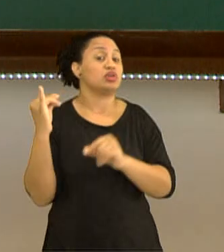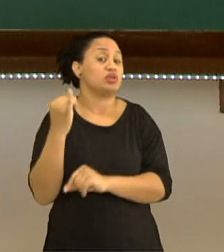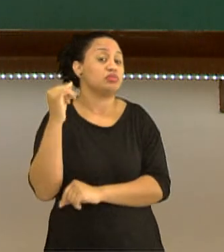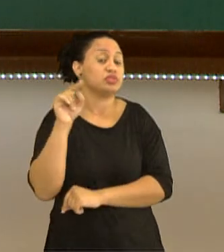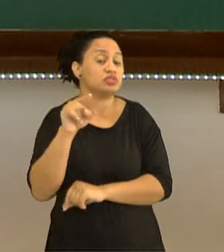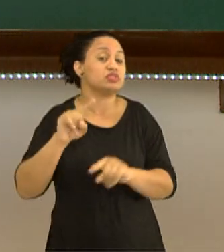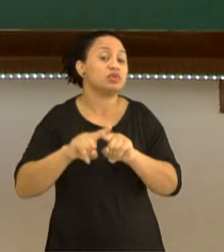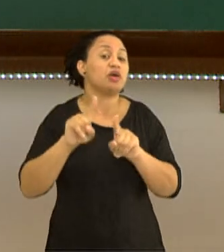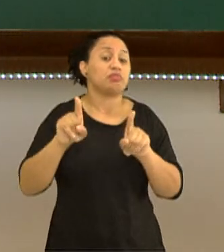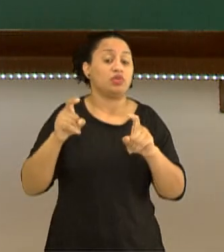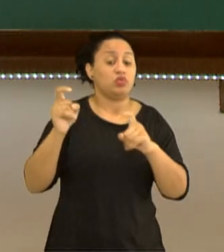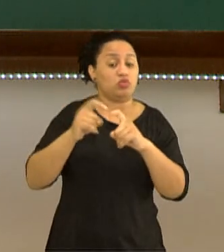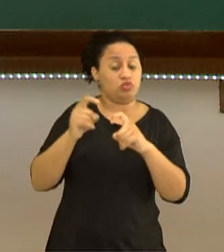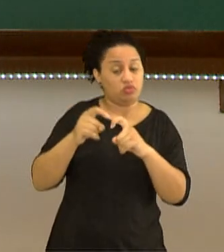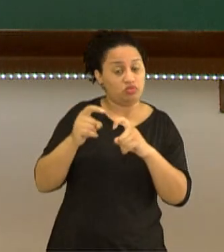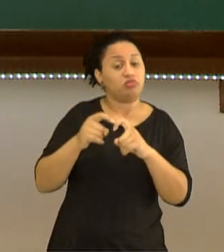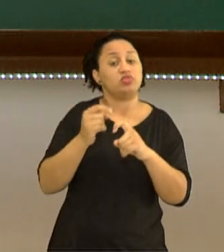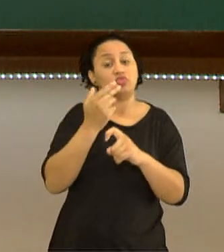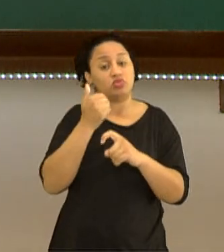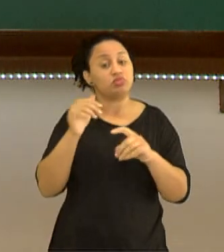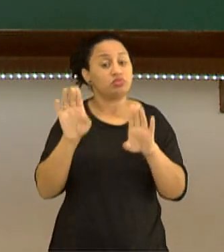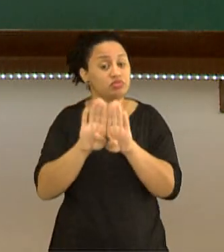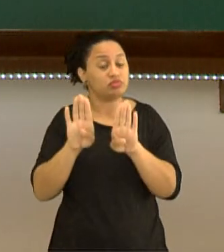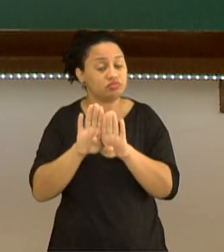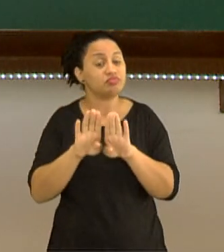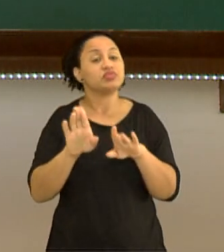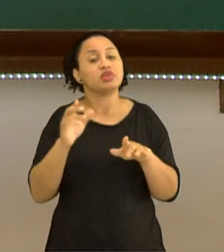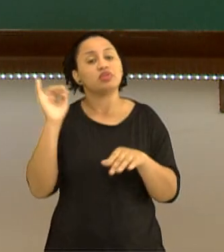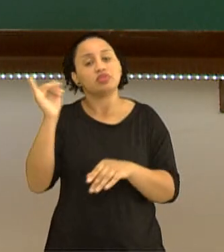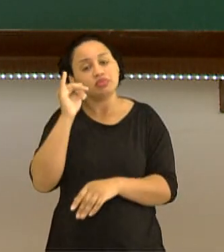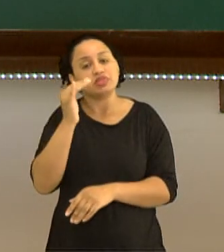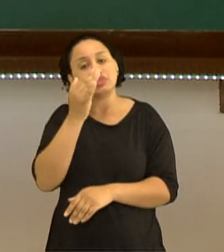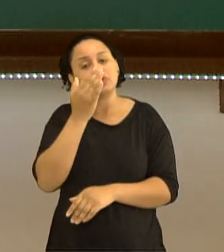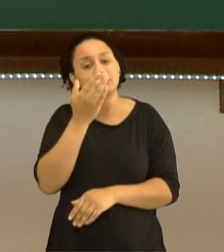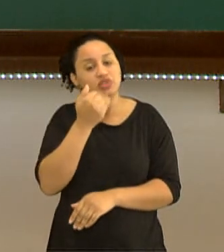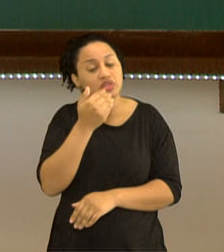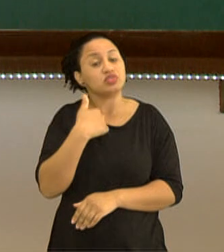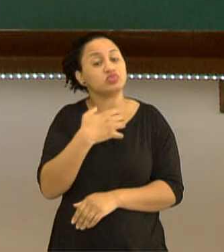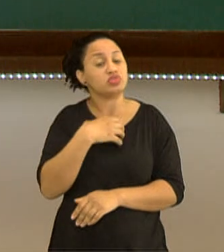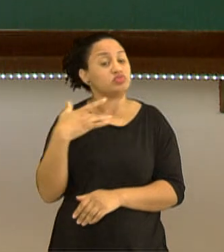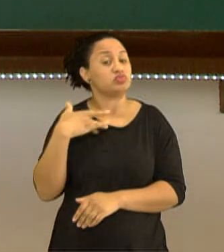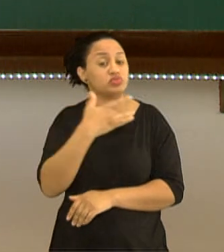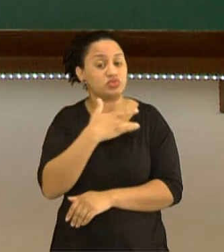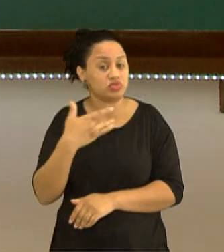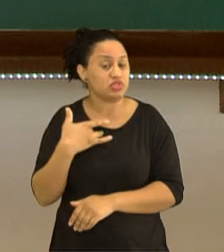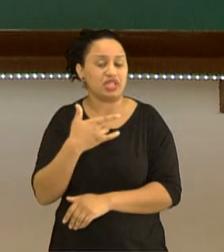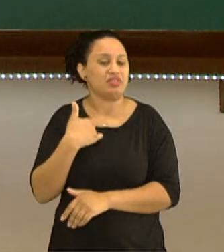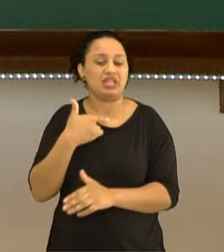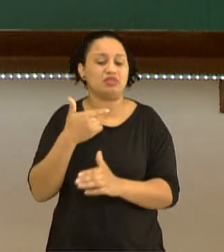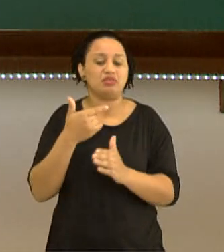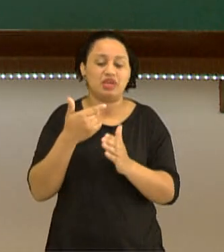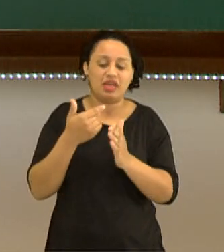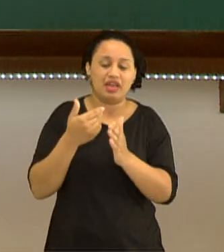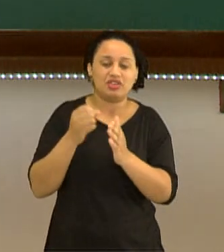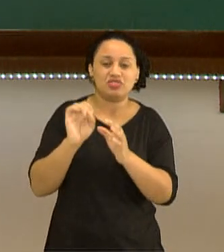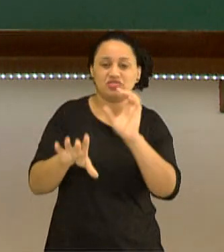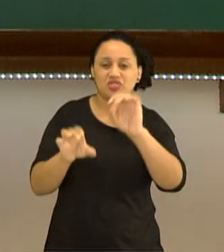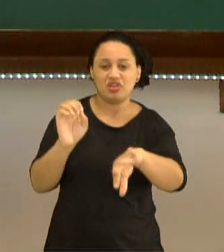caso, um médico, um nutricionista. O importante é a gente se alimentar de forma saudável, não desperdiçar alimento